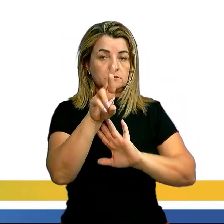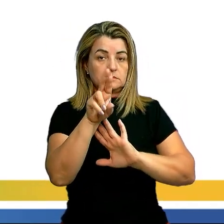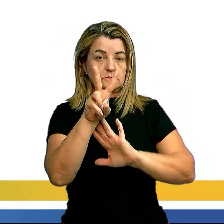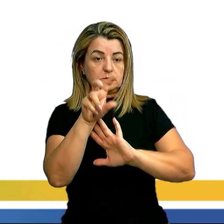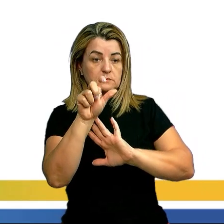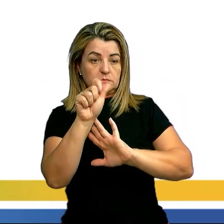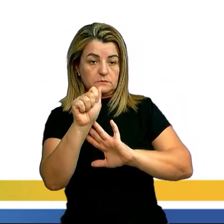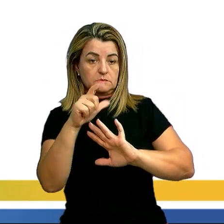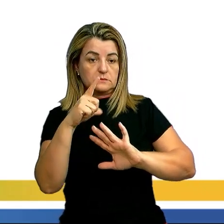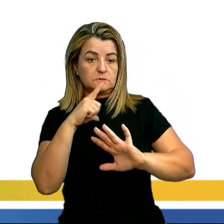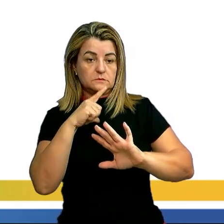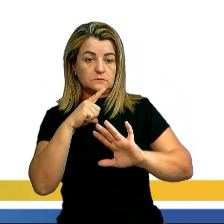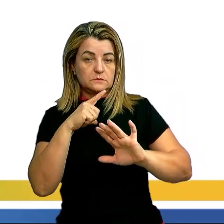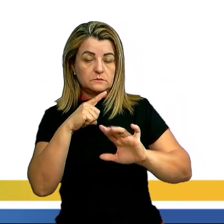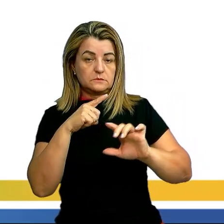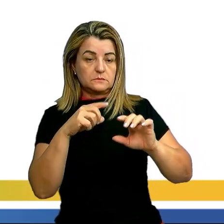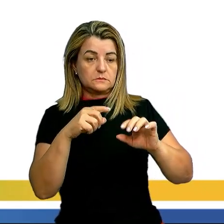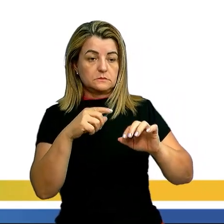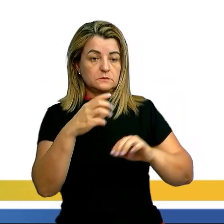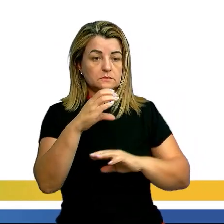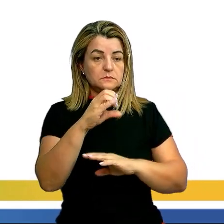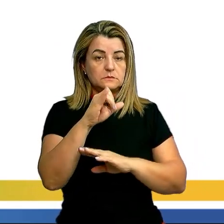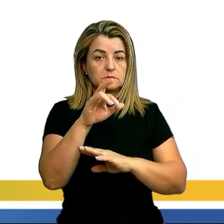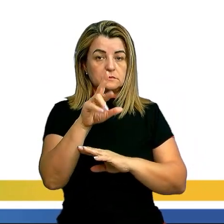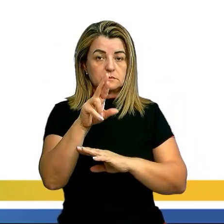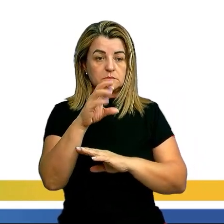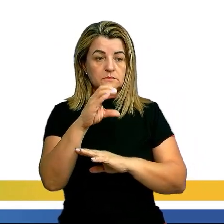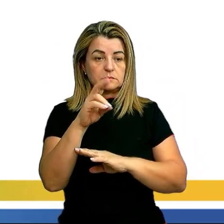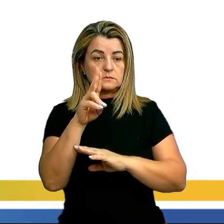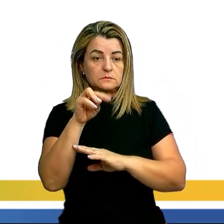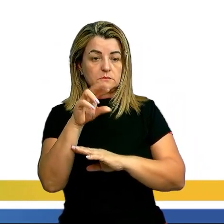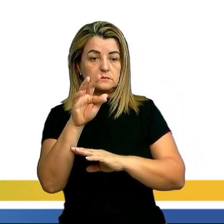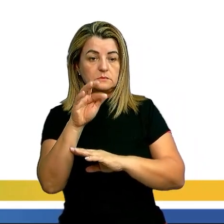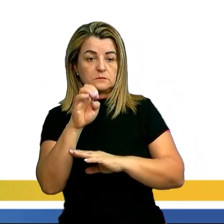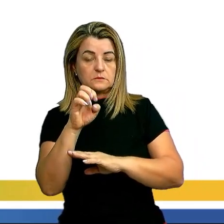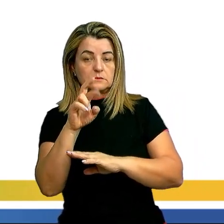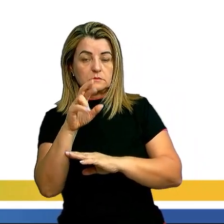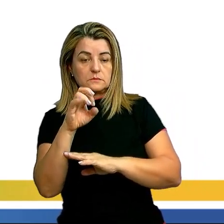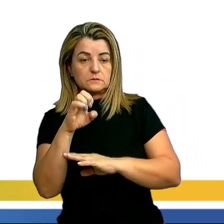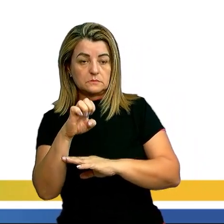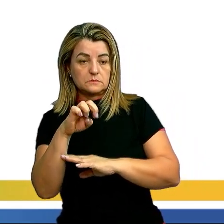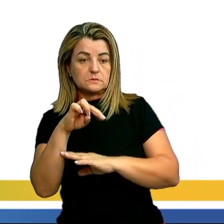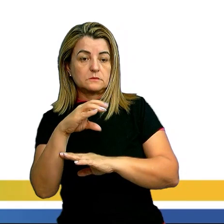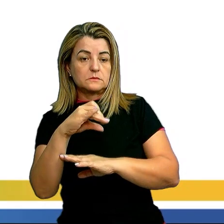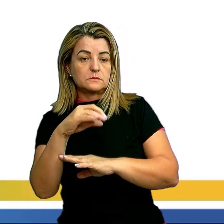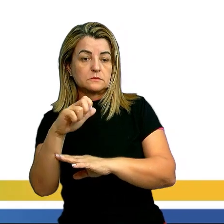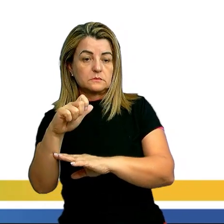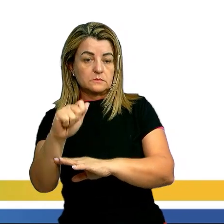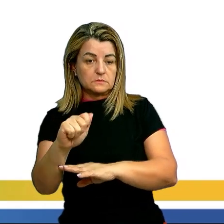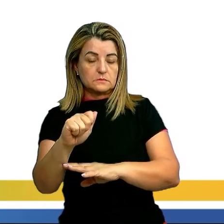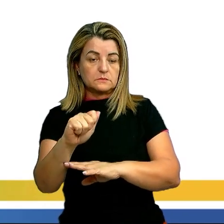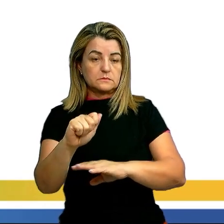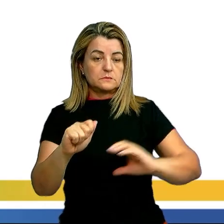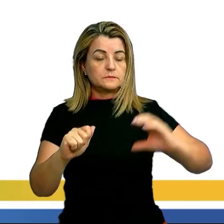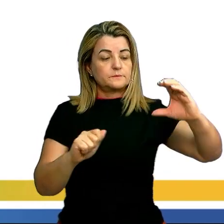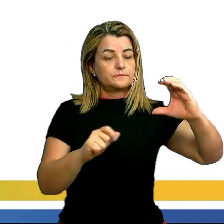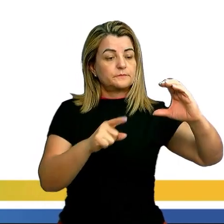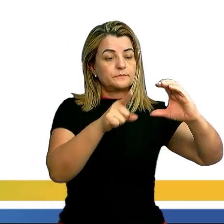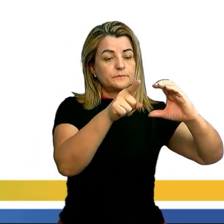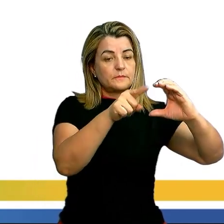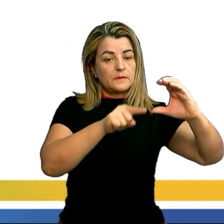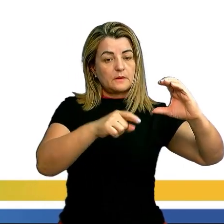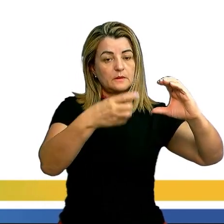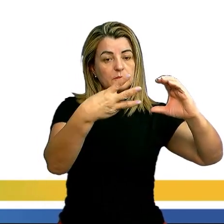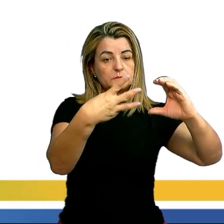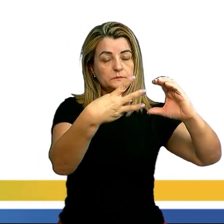centro 3 e menos 5. De onde nós tiramos isso? Vamos lá, prestando atenção. Como nós temos x menos